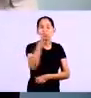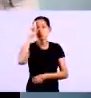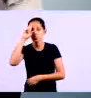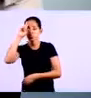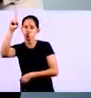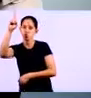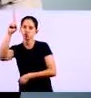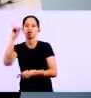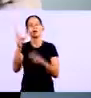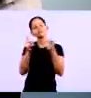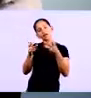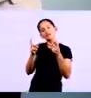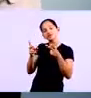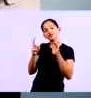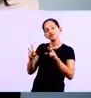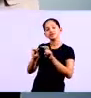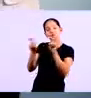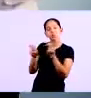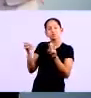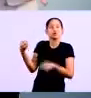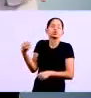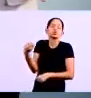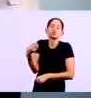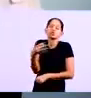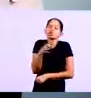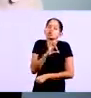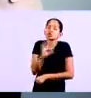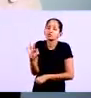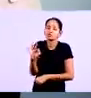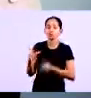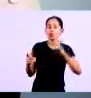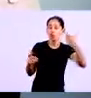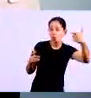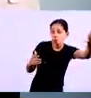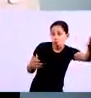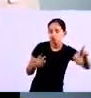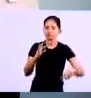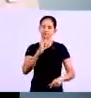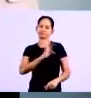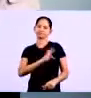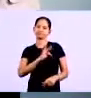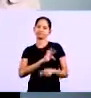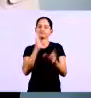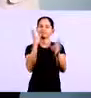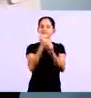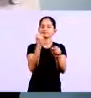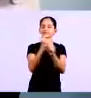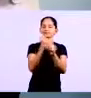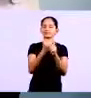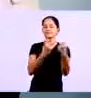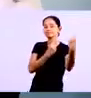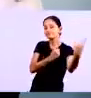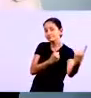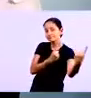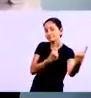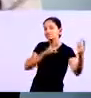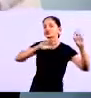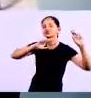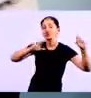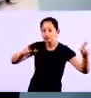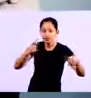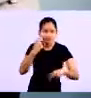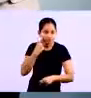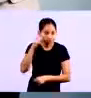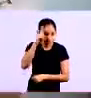principal é a venda de computadores novos. Lázaro, que é técnico em finanças, foi visitar seu irmão. Acompanhe só essa